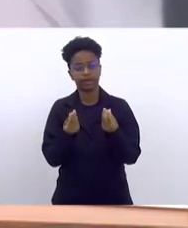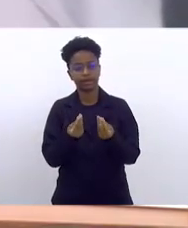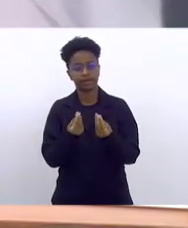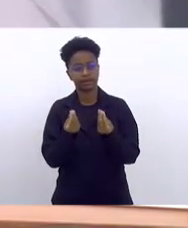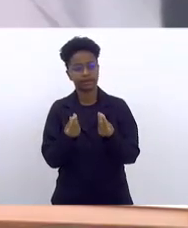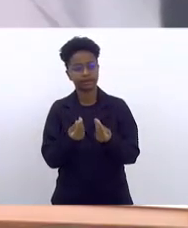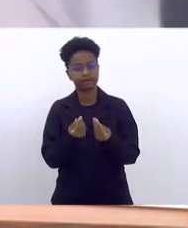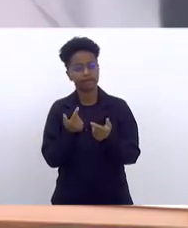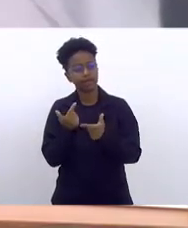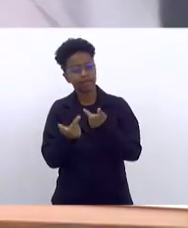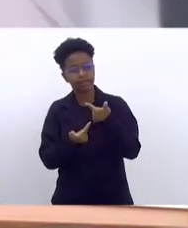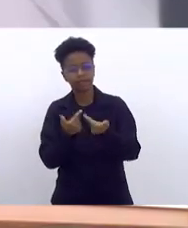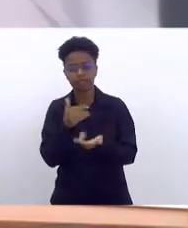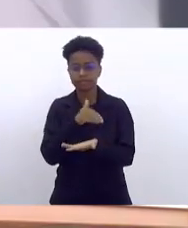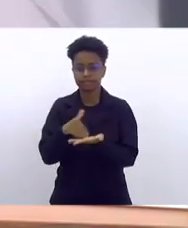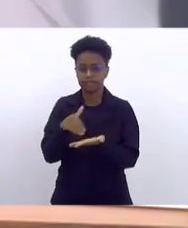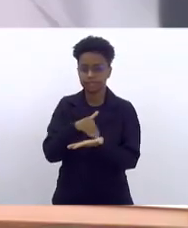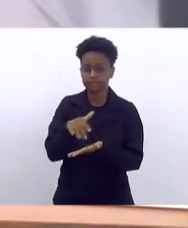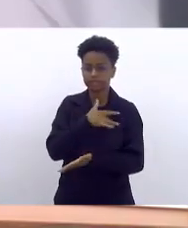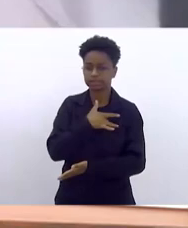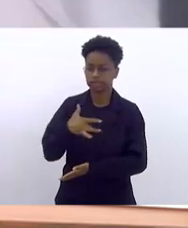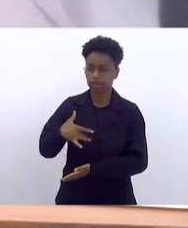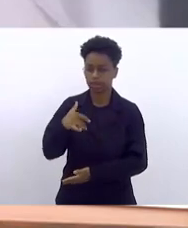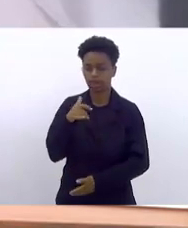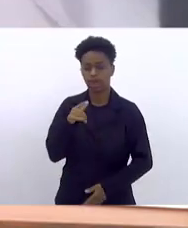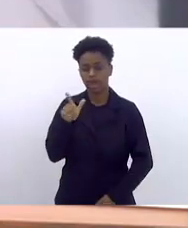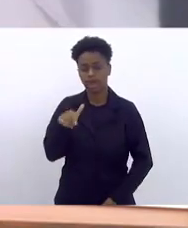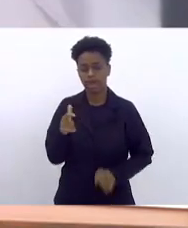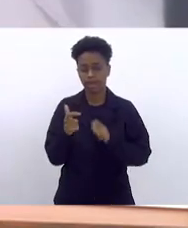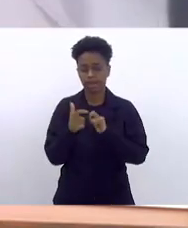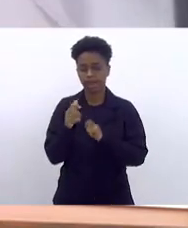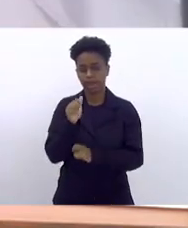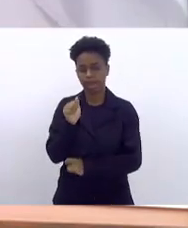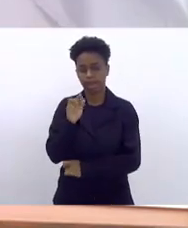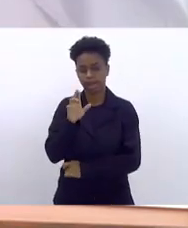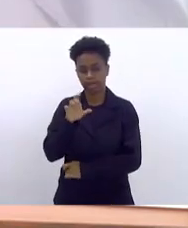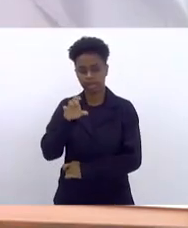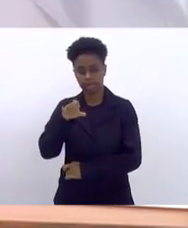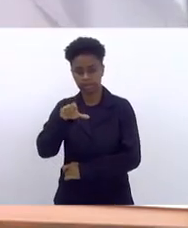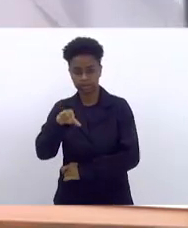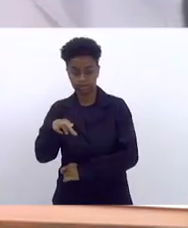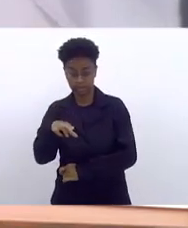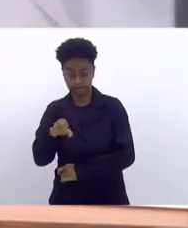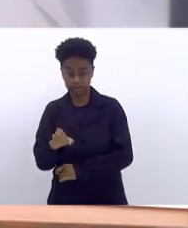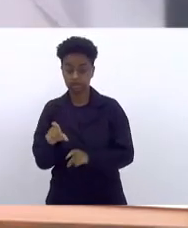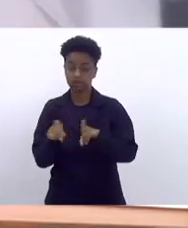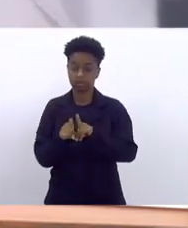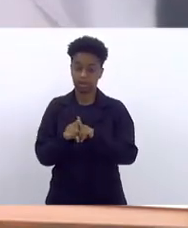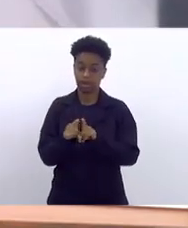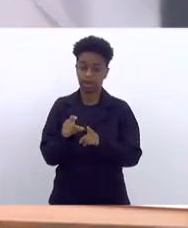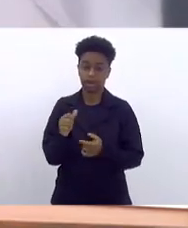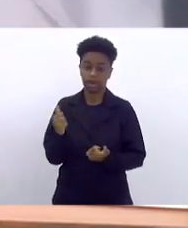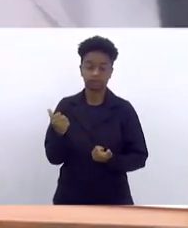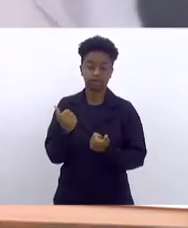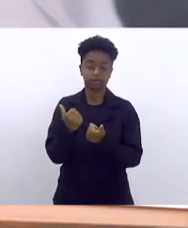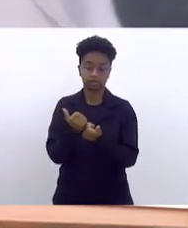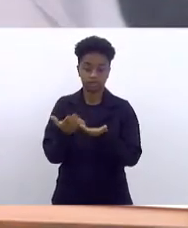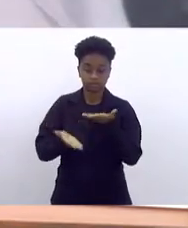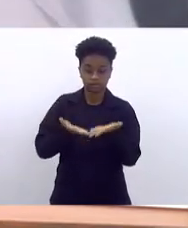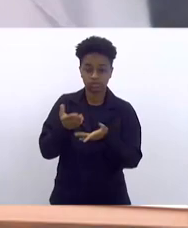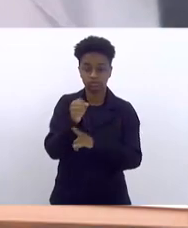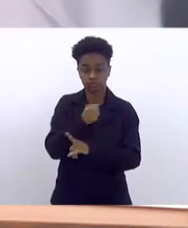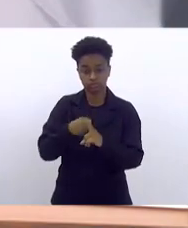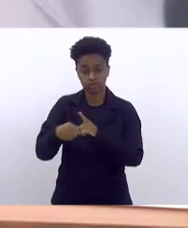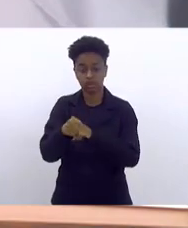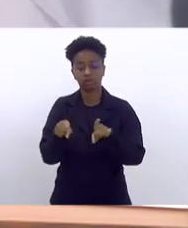como secretária de saúde a doutora Arlene a secretária de assistência social o secretário de